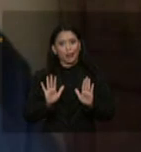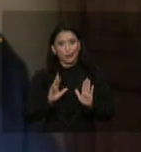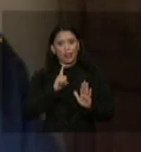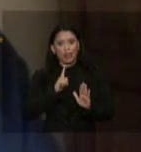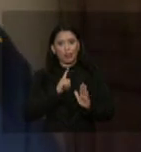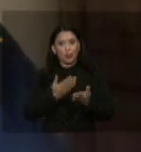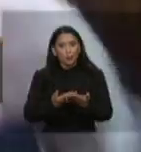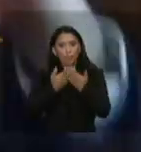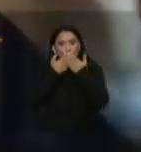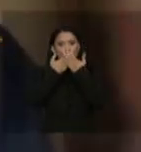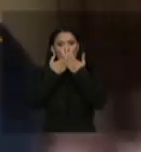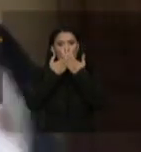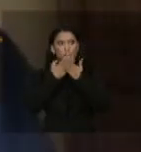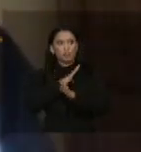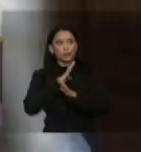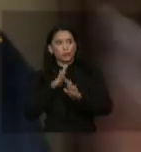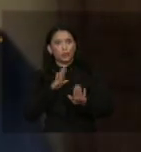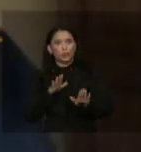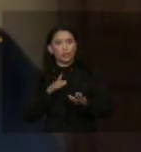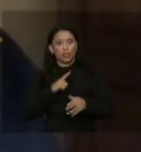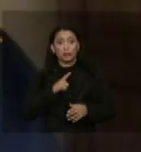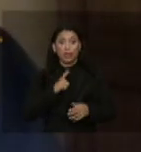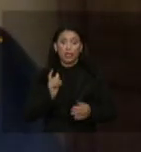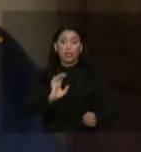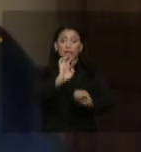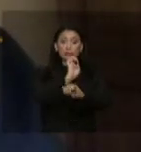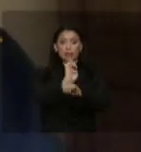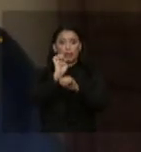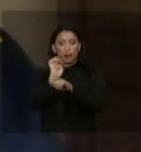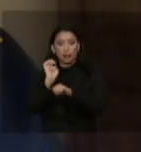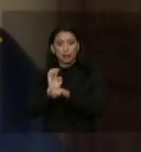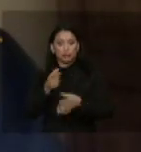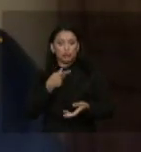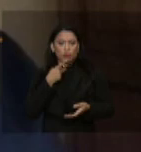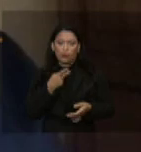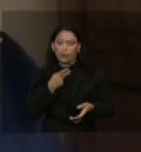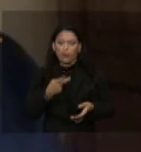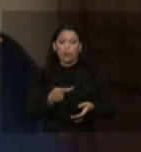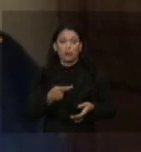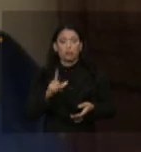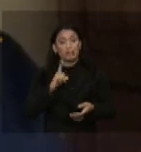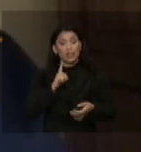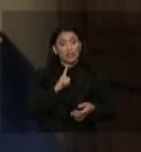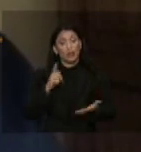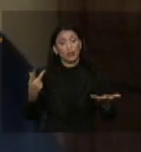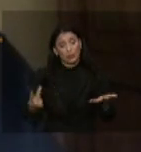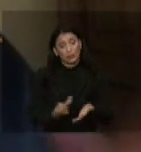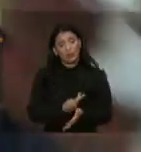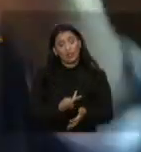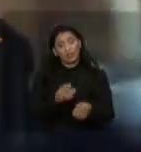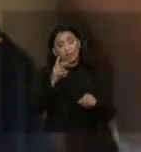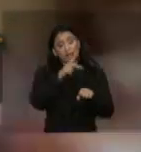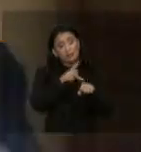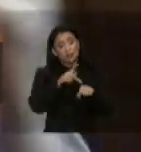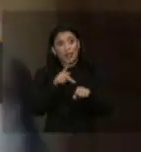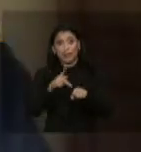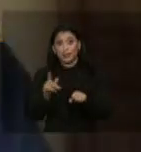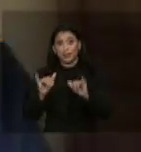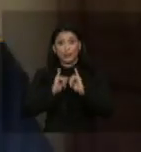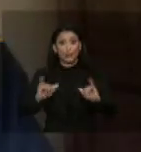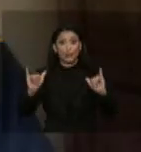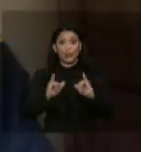que alguns estados não tô em digitando nenhum estado em particular exerce sobre essa questão das